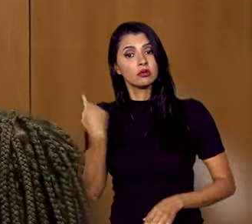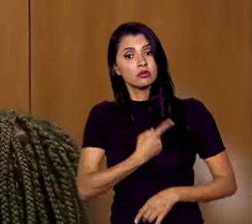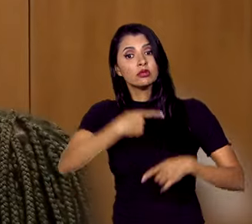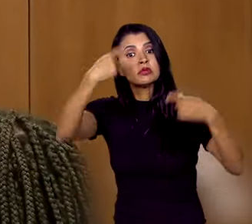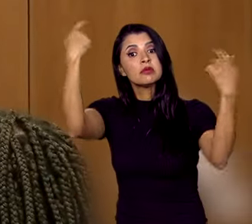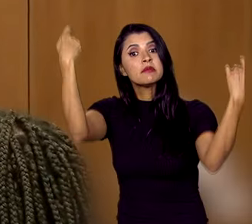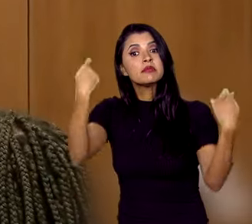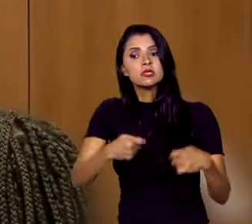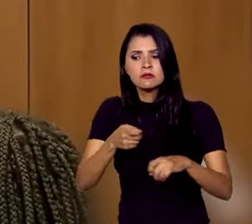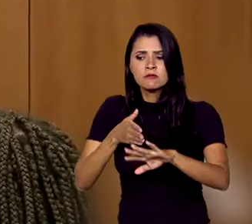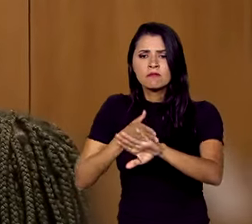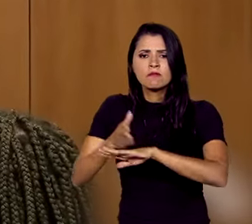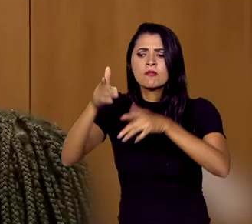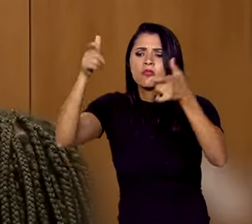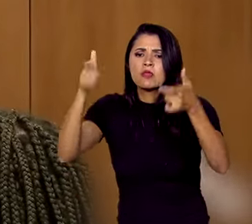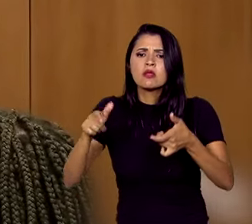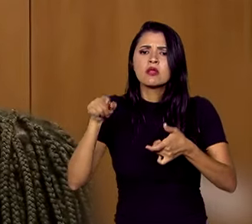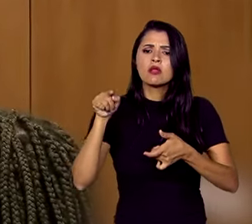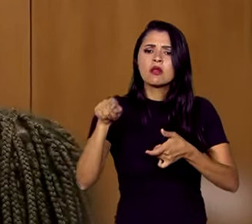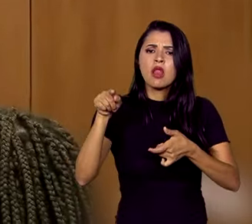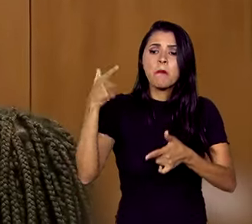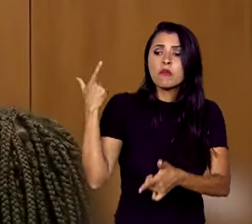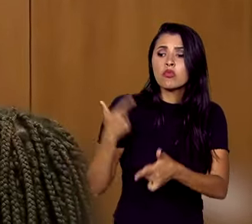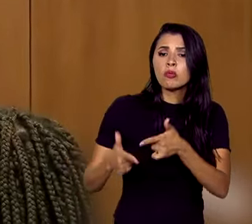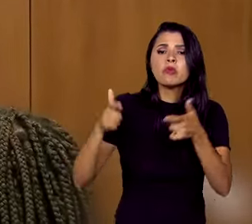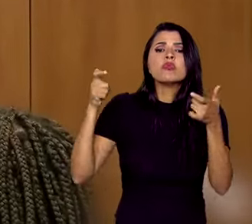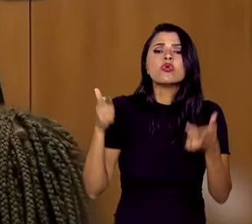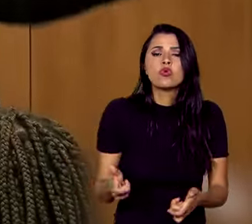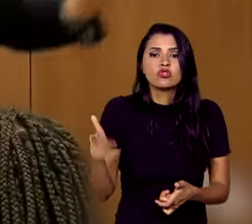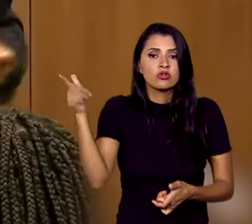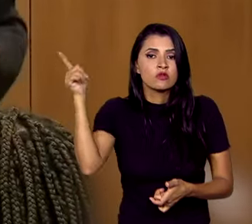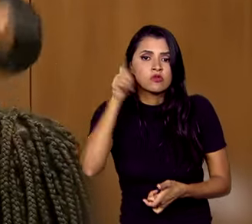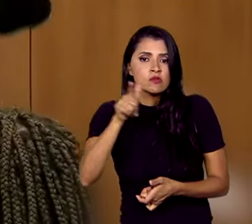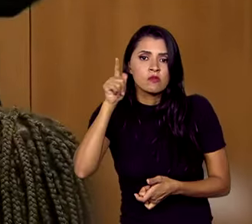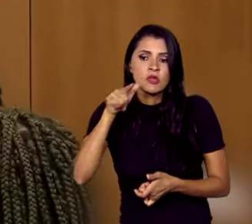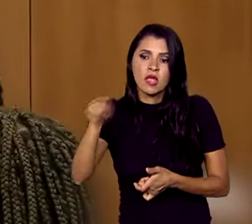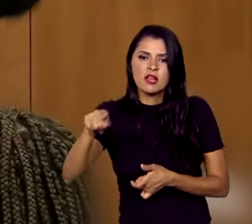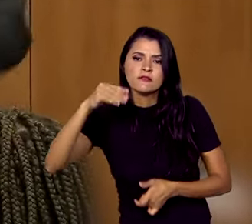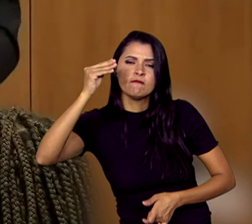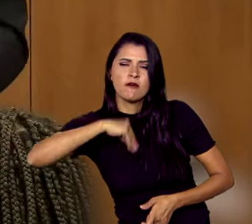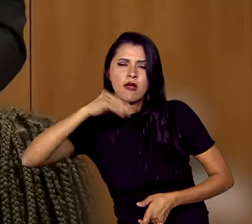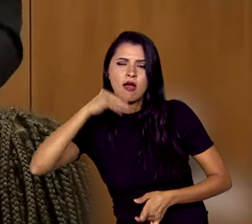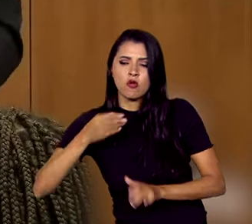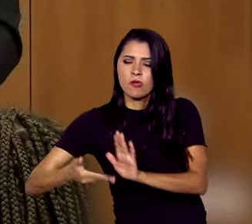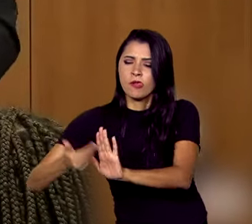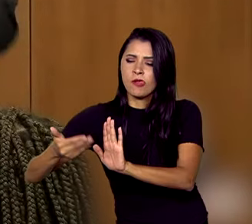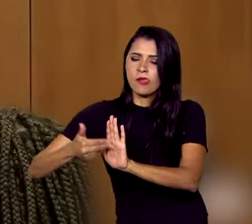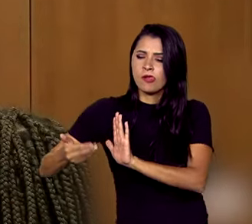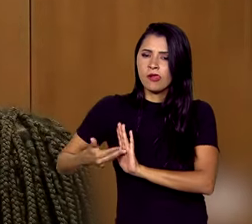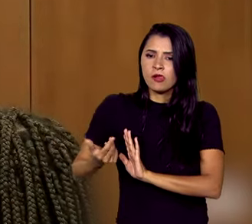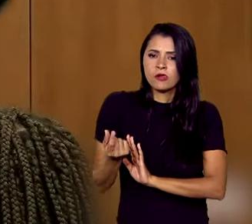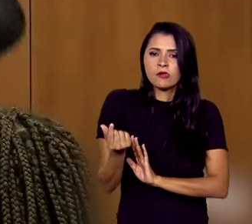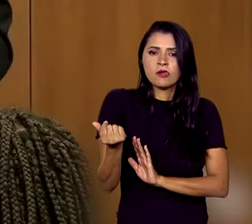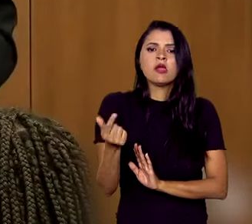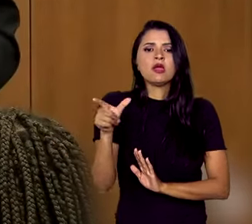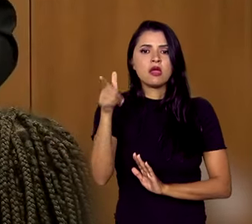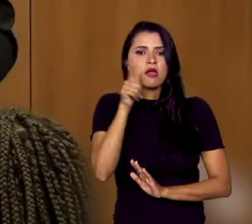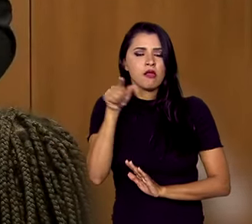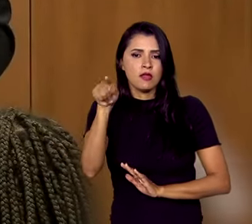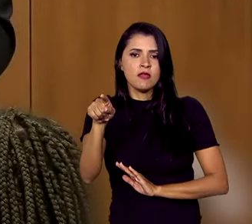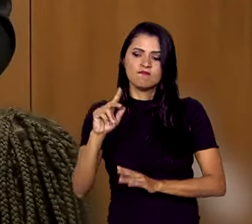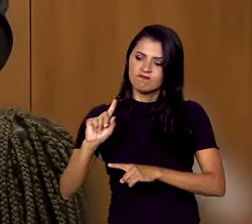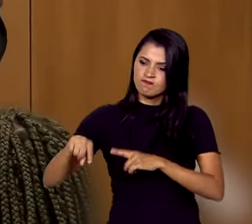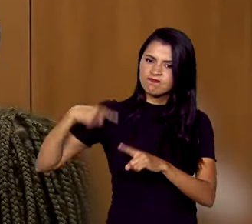a raiz desses problemas para conseguir enfraquecer delas e aí sim superar esse